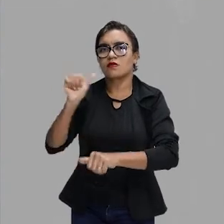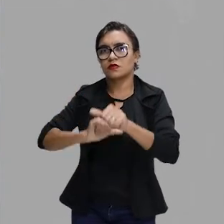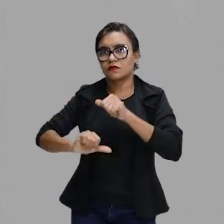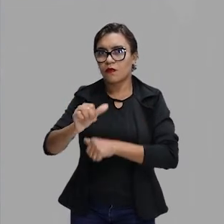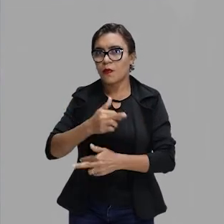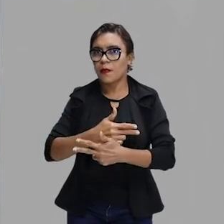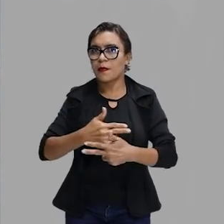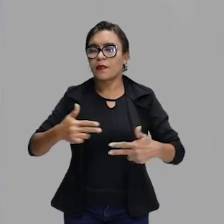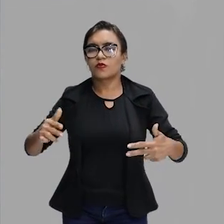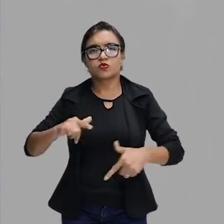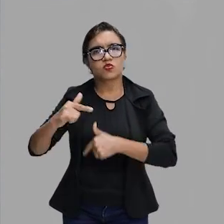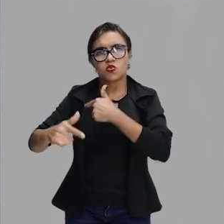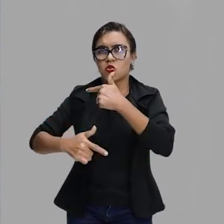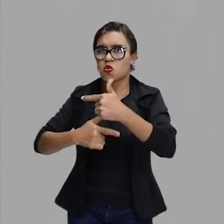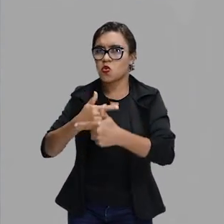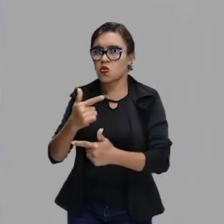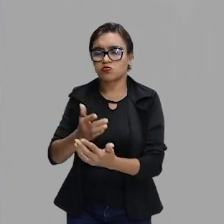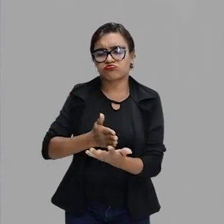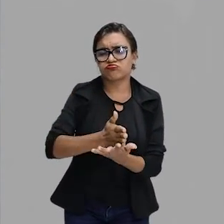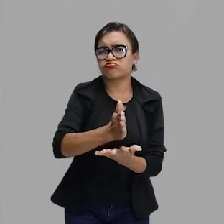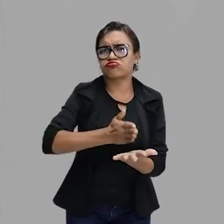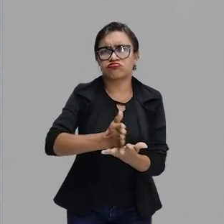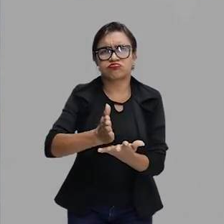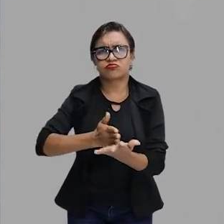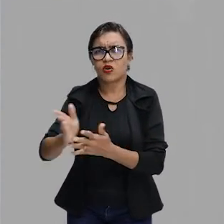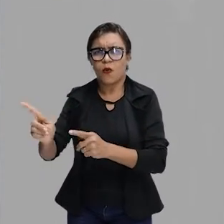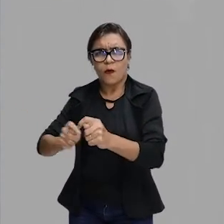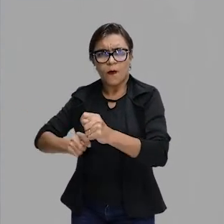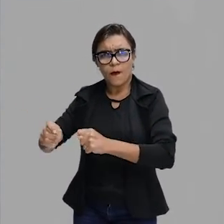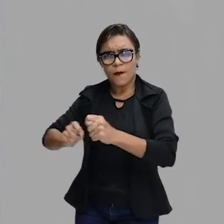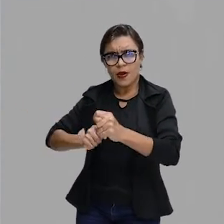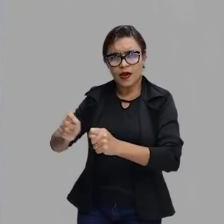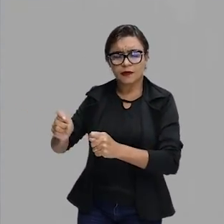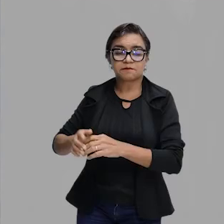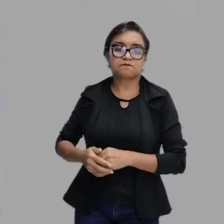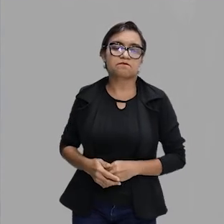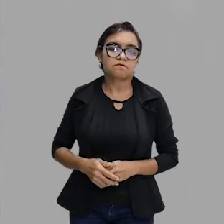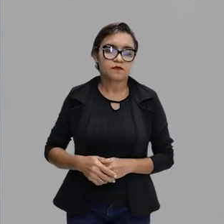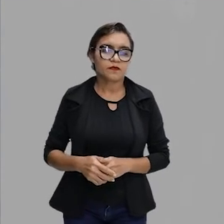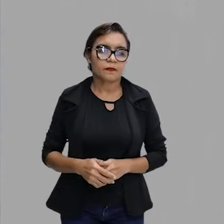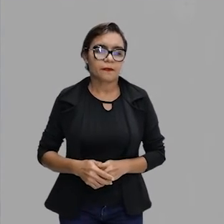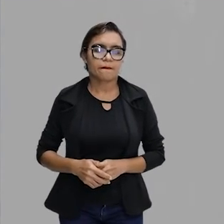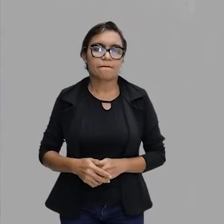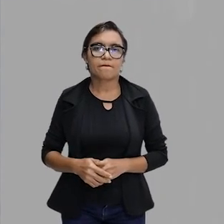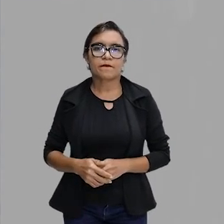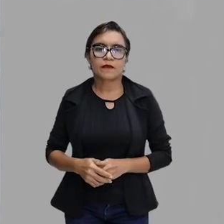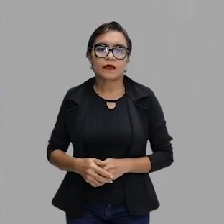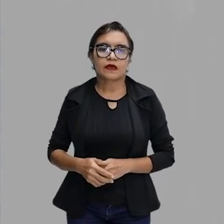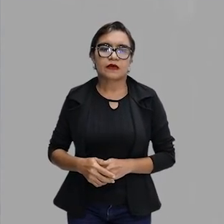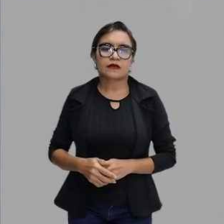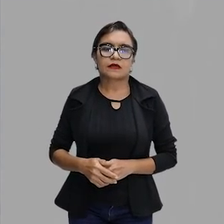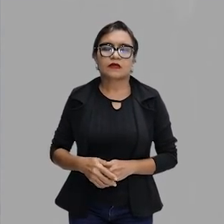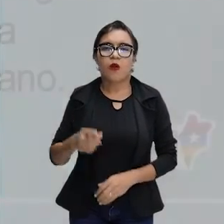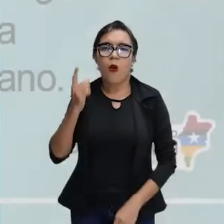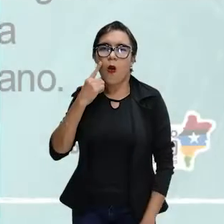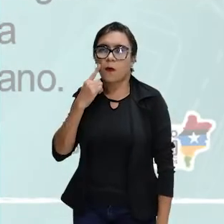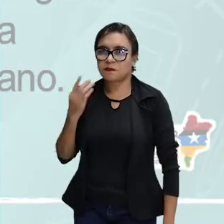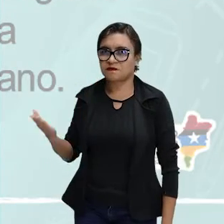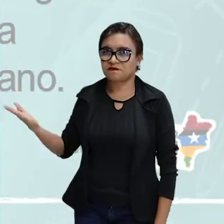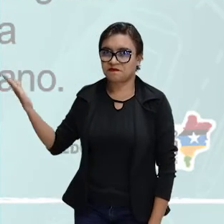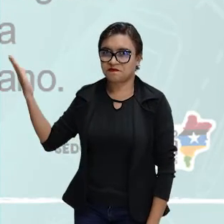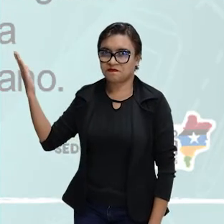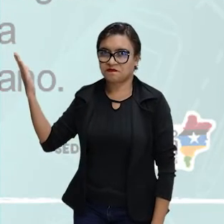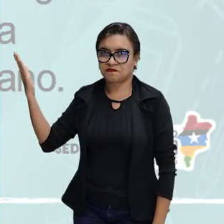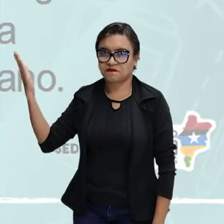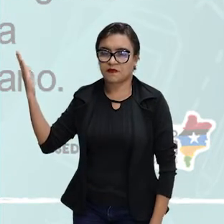aí em outras ramificações para o mercado consumidor, beleza? Então vamos aí situar. Extrativismo vegetal. Tá?